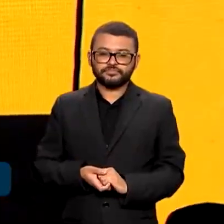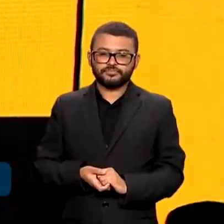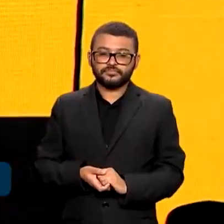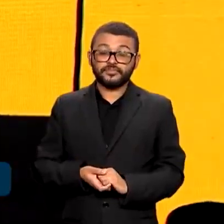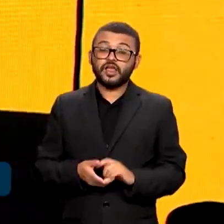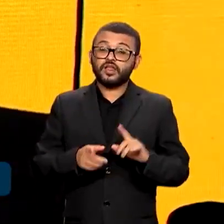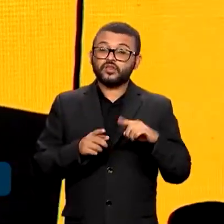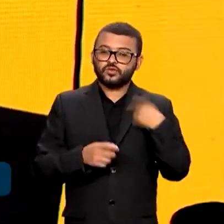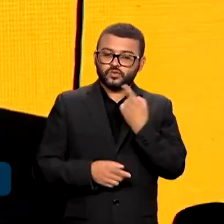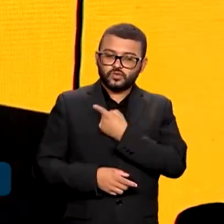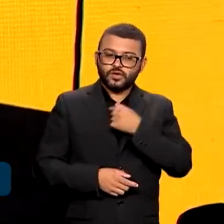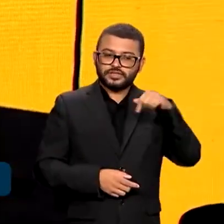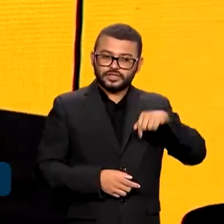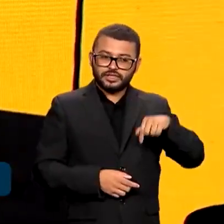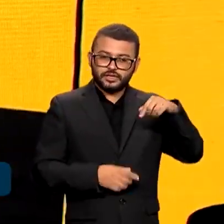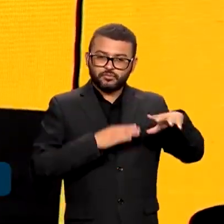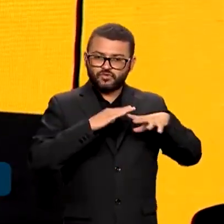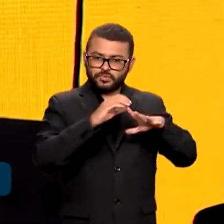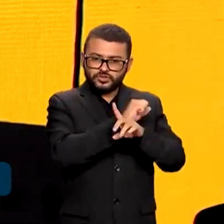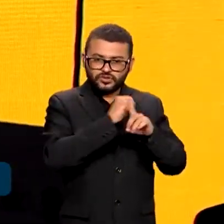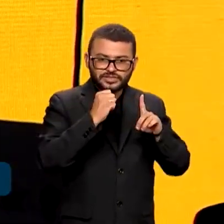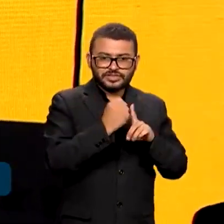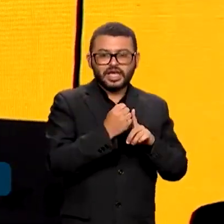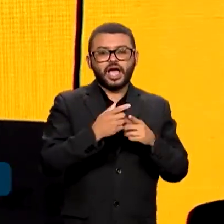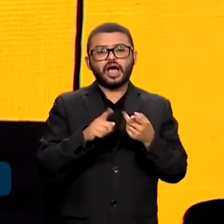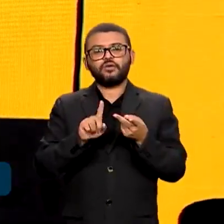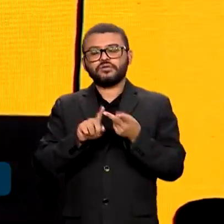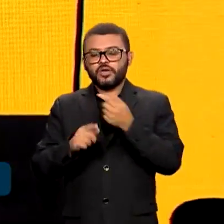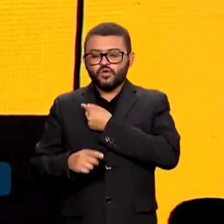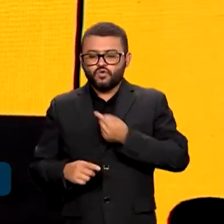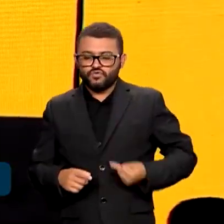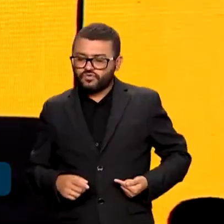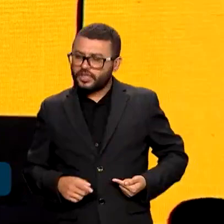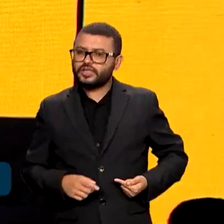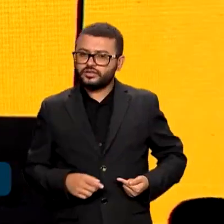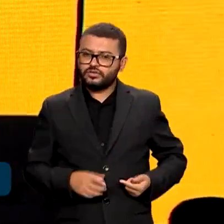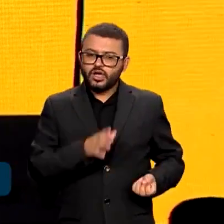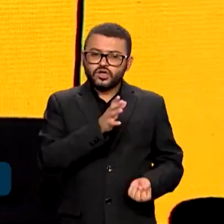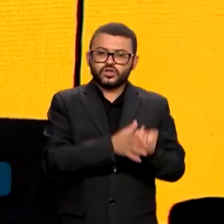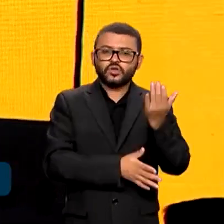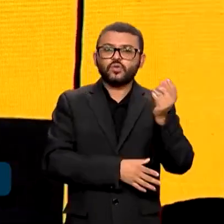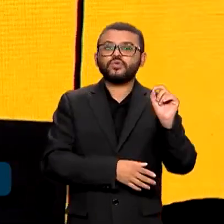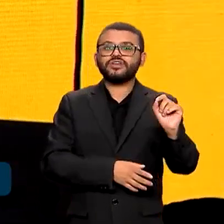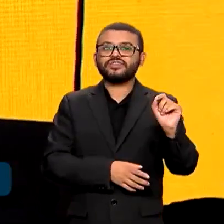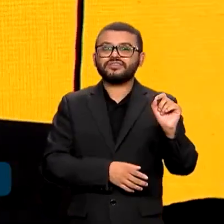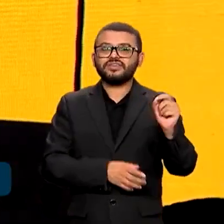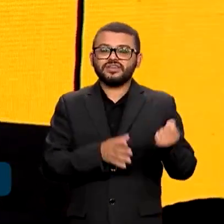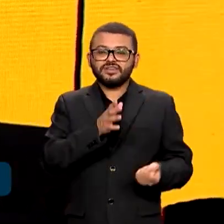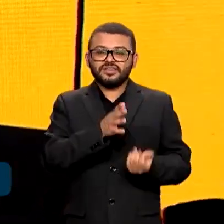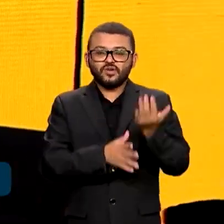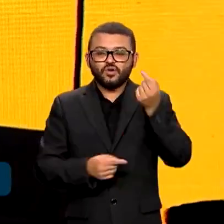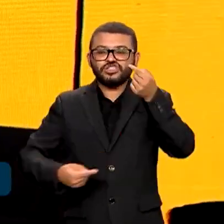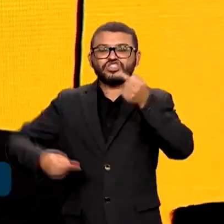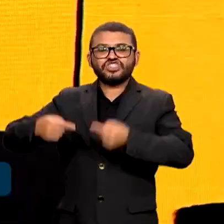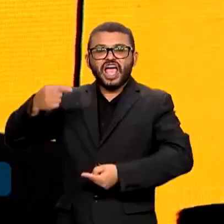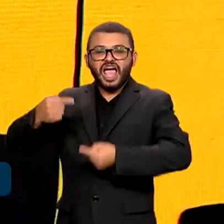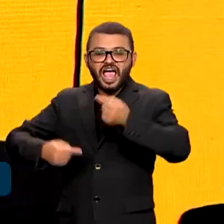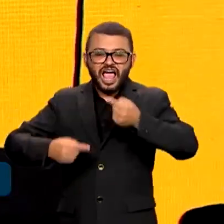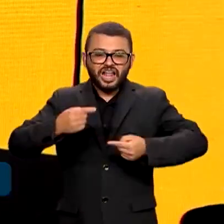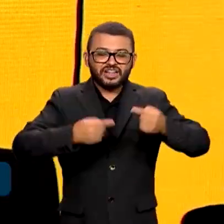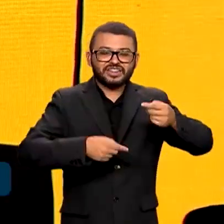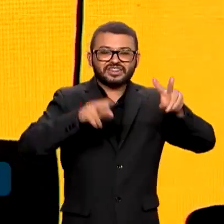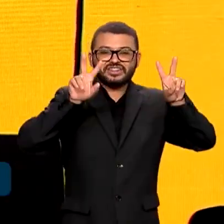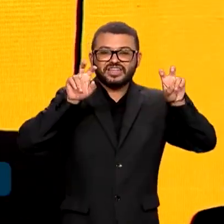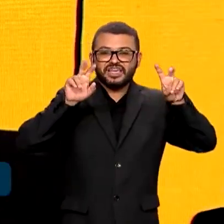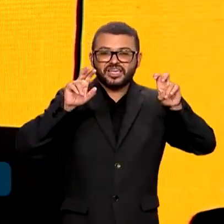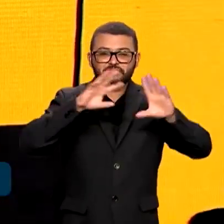E nós, movimentos sociais e governos, criamos os diálogos pela